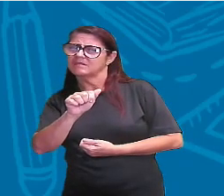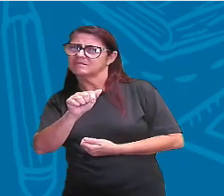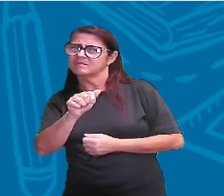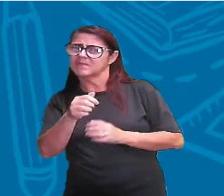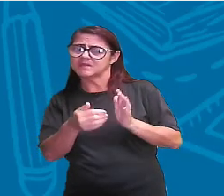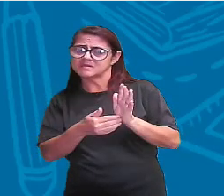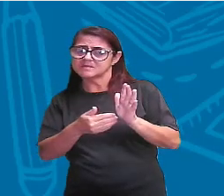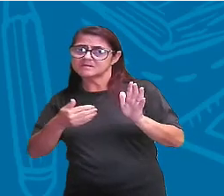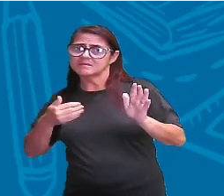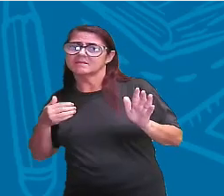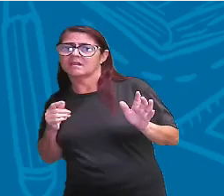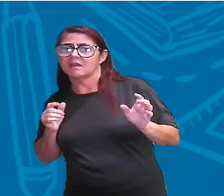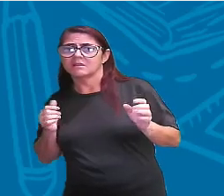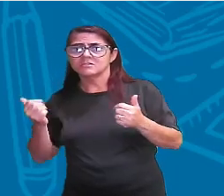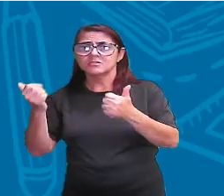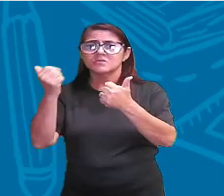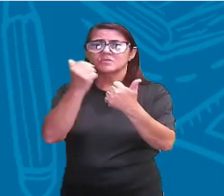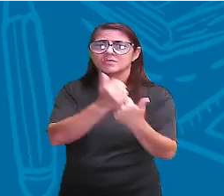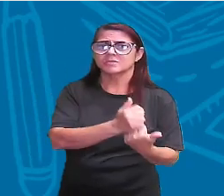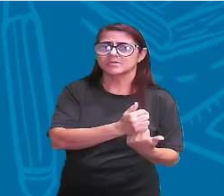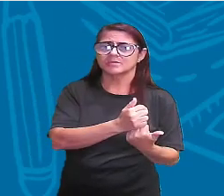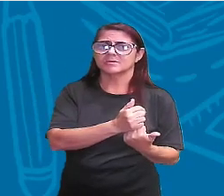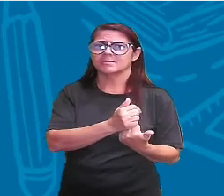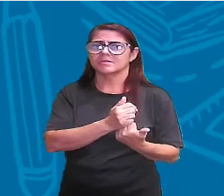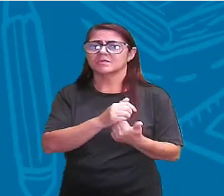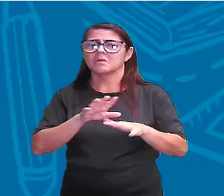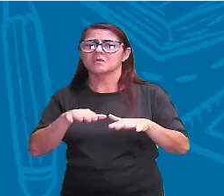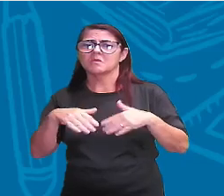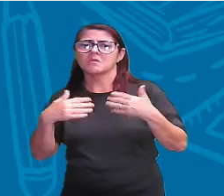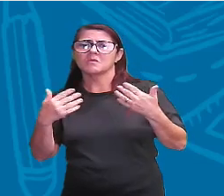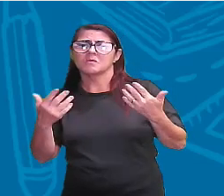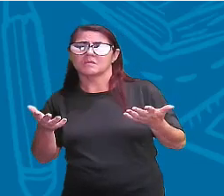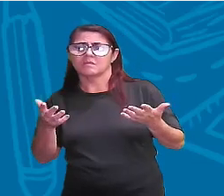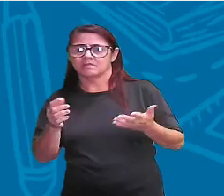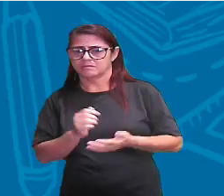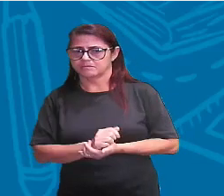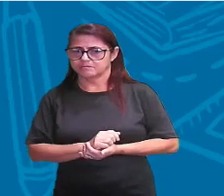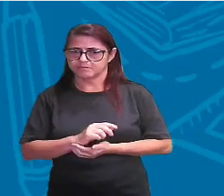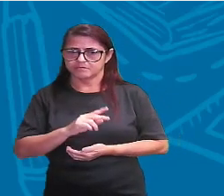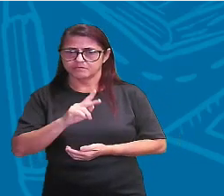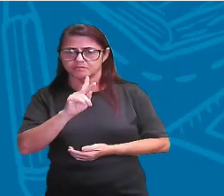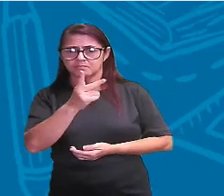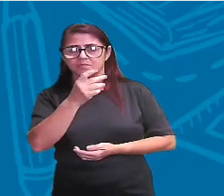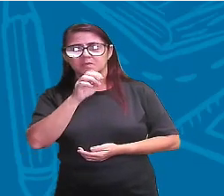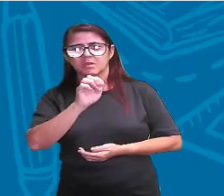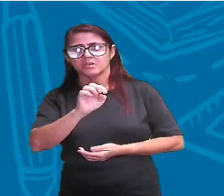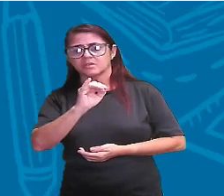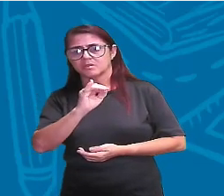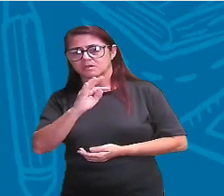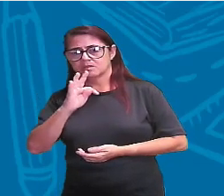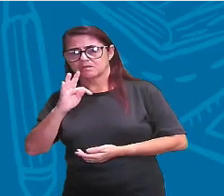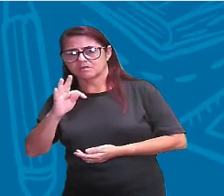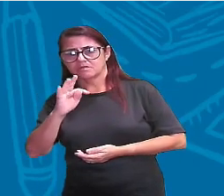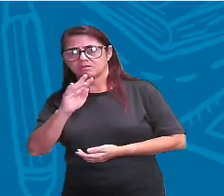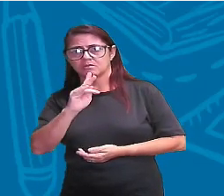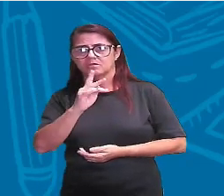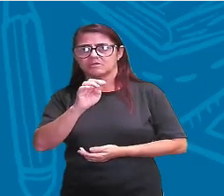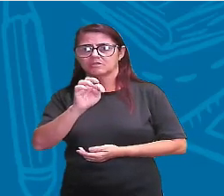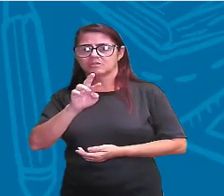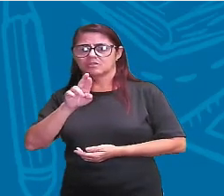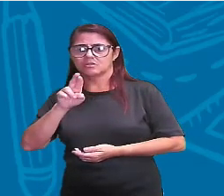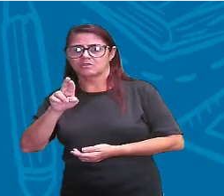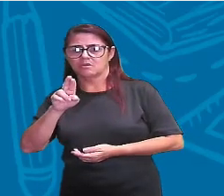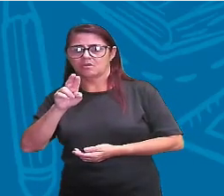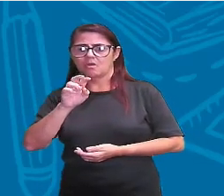vou utilizar é um que significa ela. Qual dessas opções é ela? A, he, it, her ou